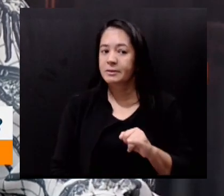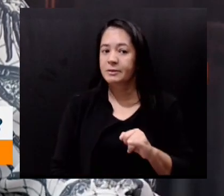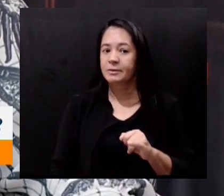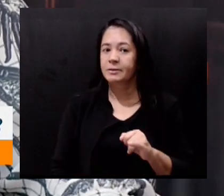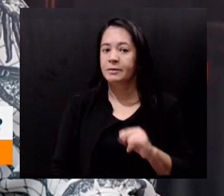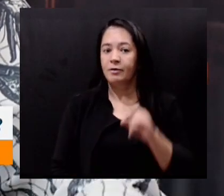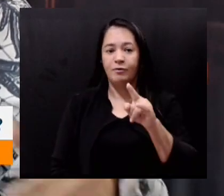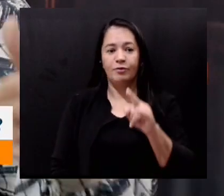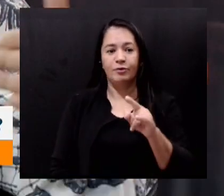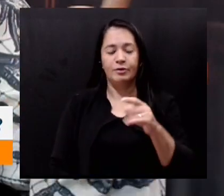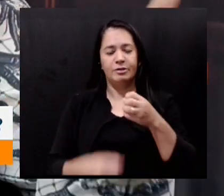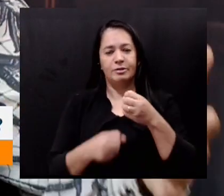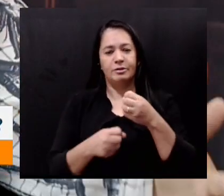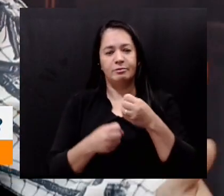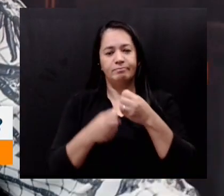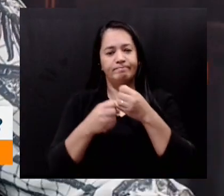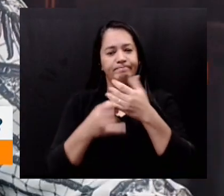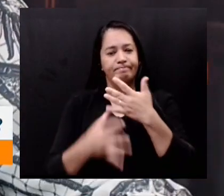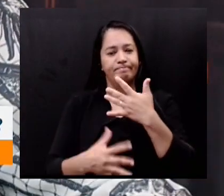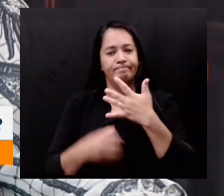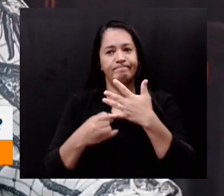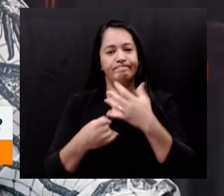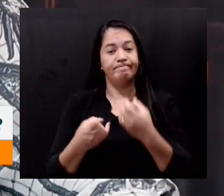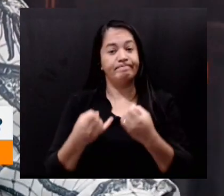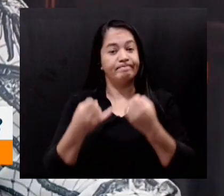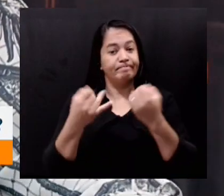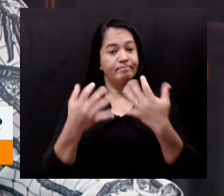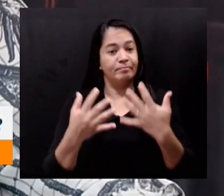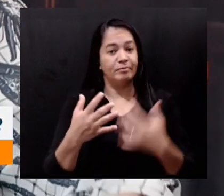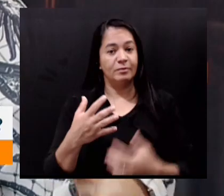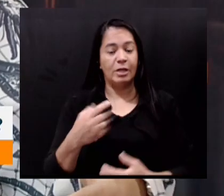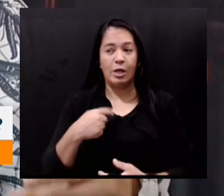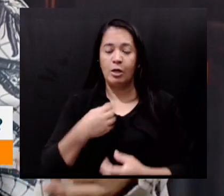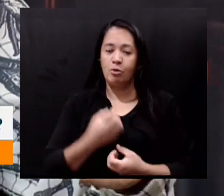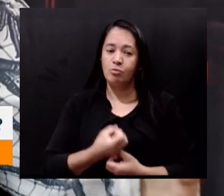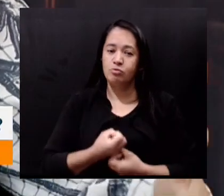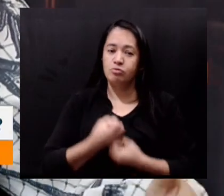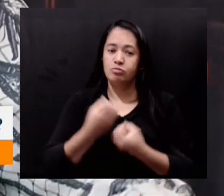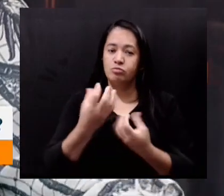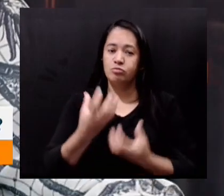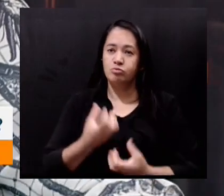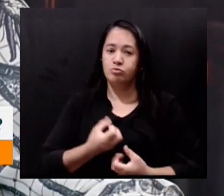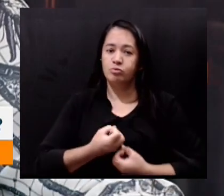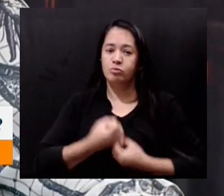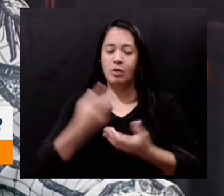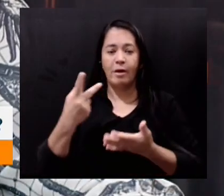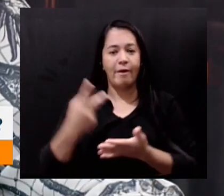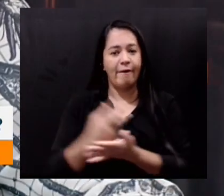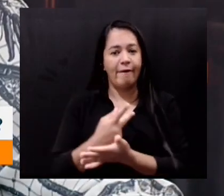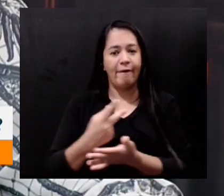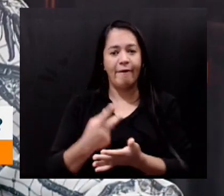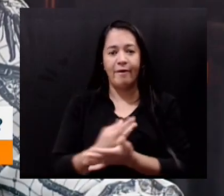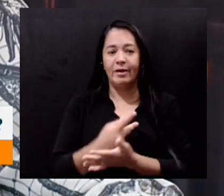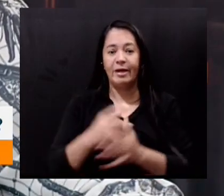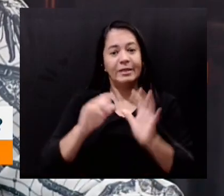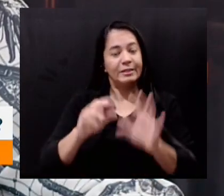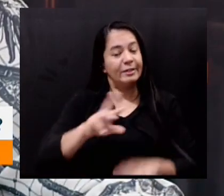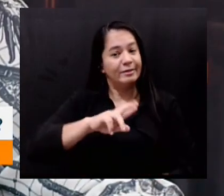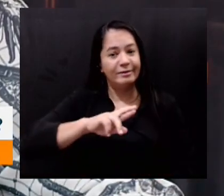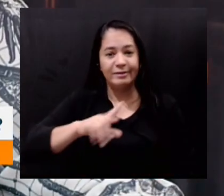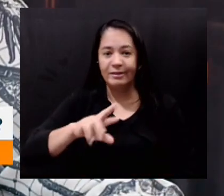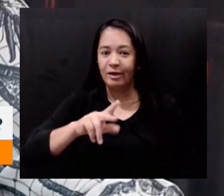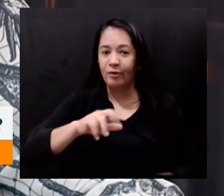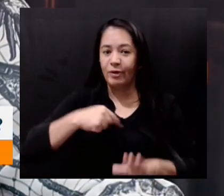que, olha, me expressei mal, falei mal, não era realmente o que eu gostaria de